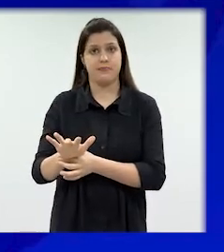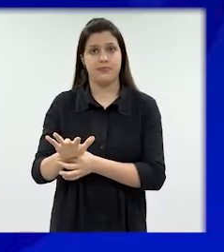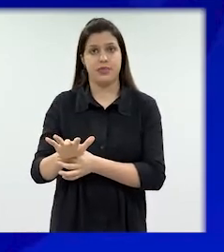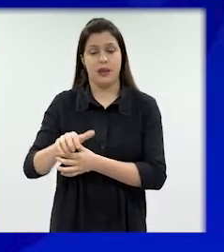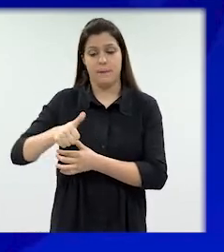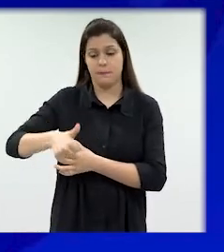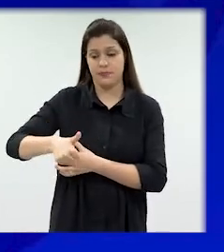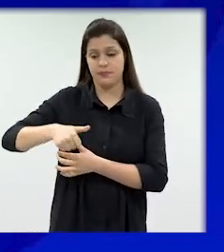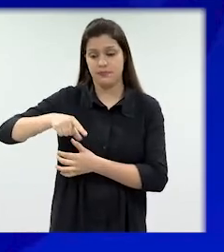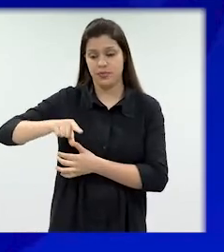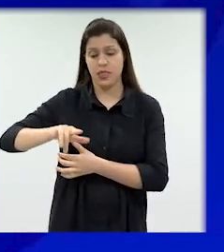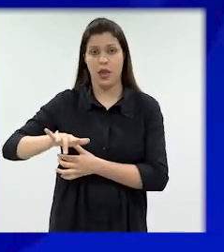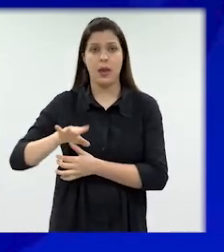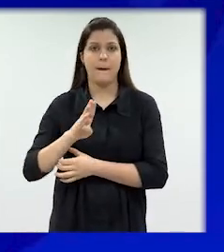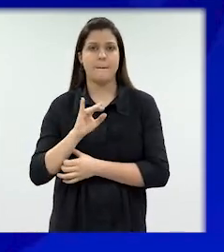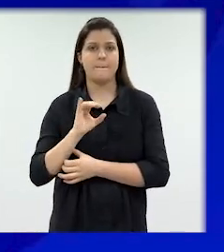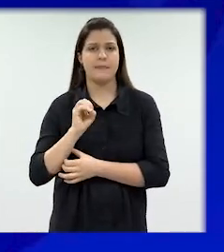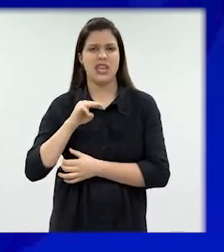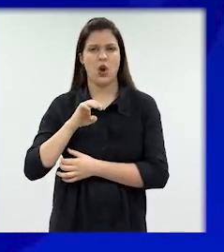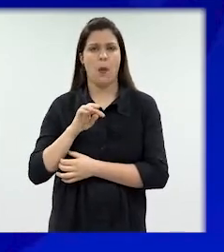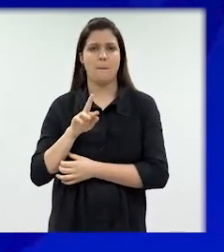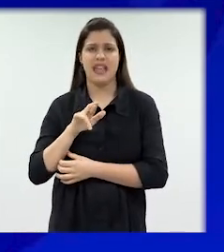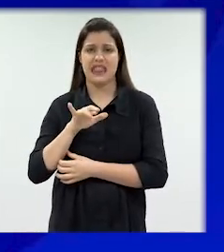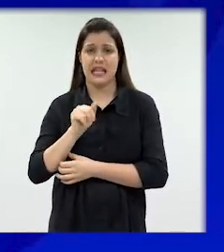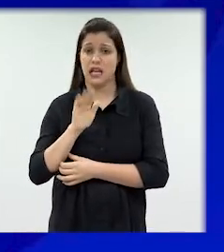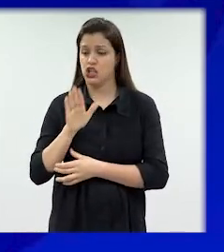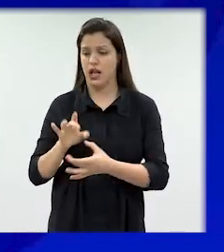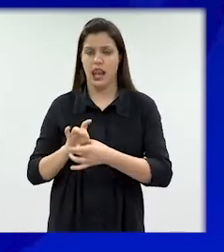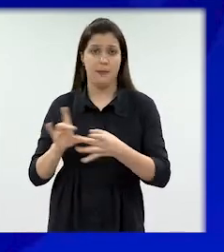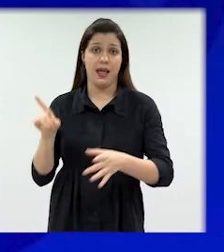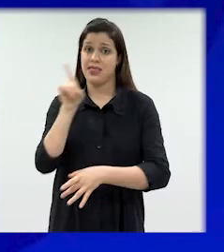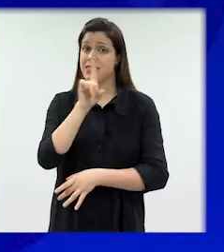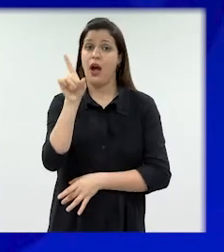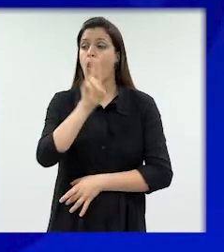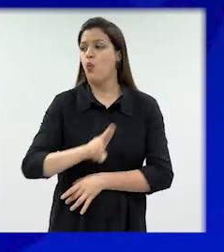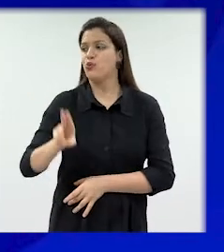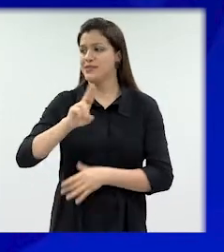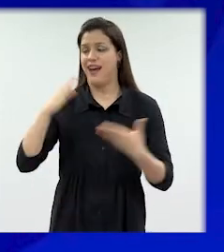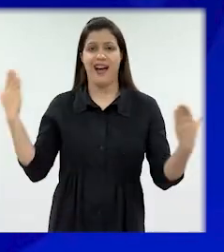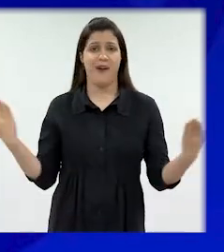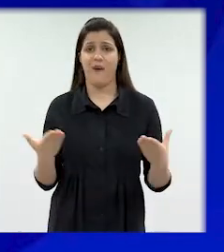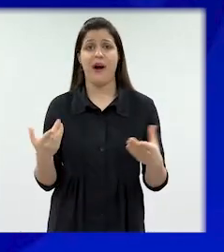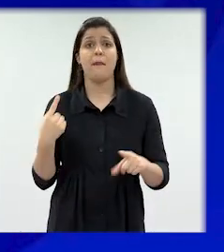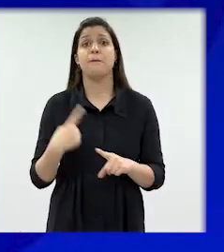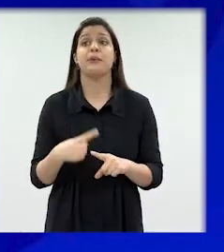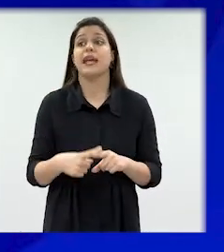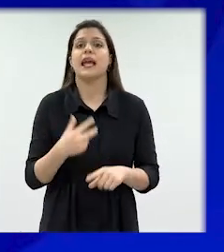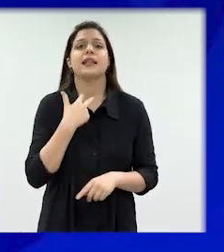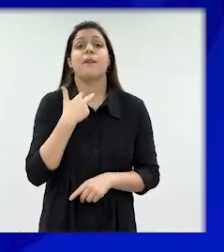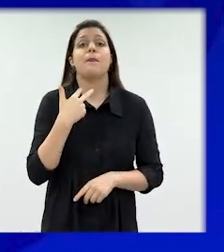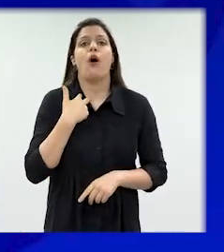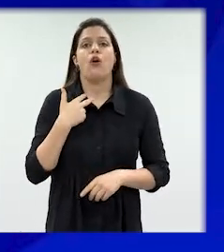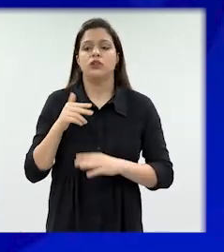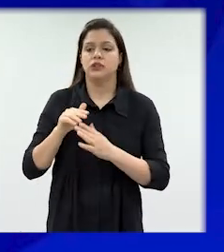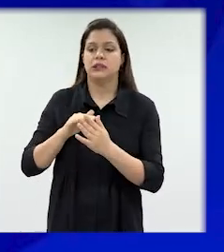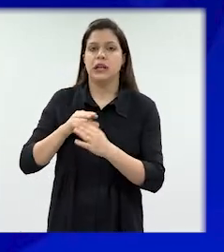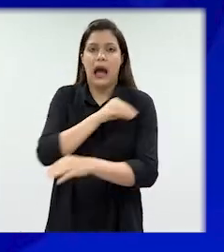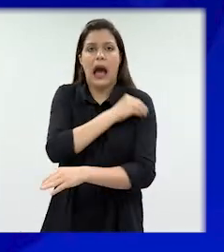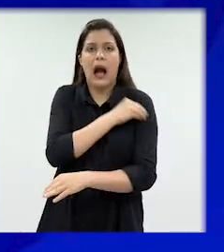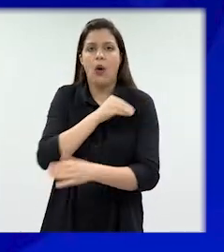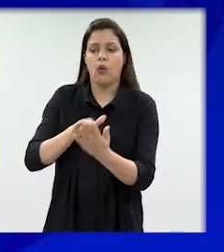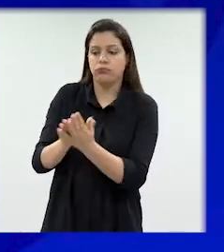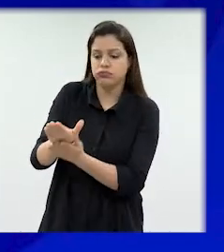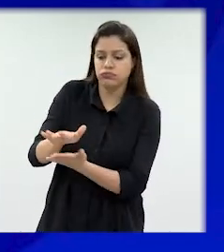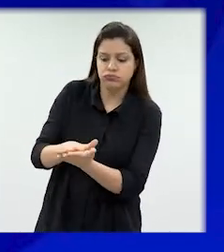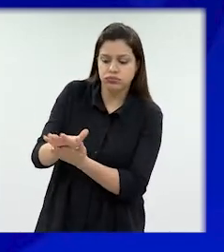deliberado. Não vai ser utilizado nessa eleição. Então, por que não se usa? Por que não pode fazer a